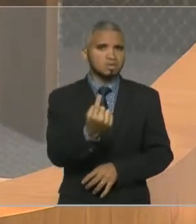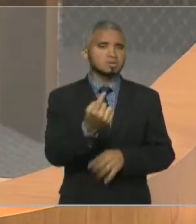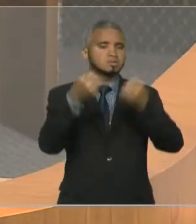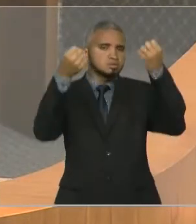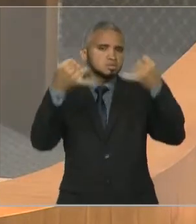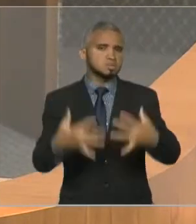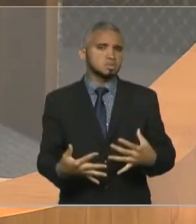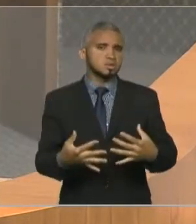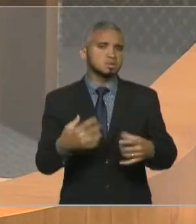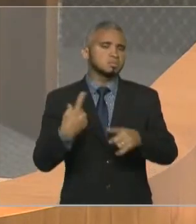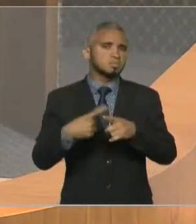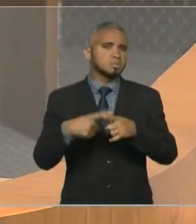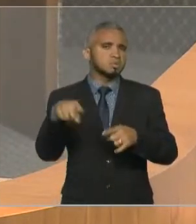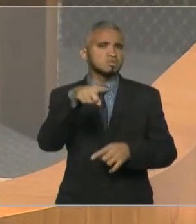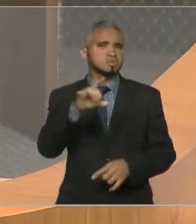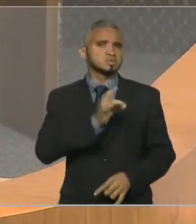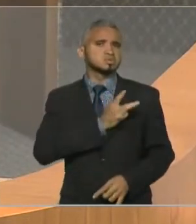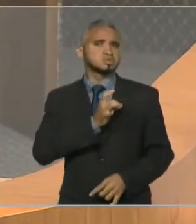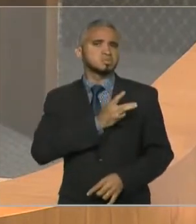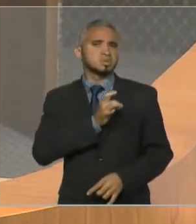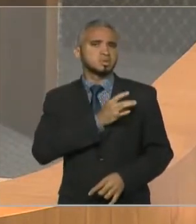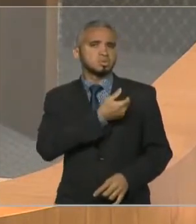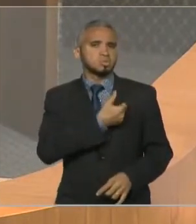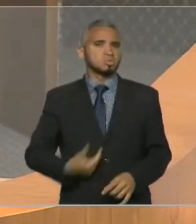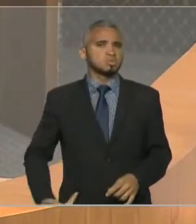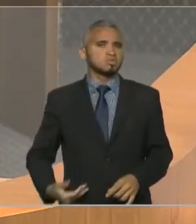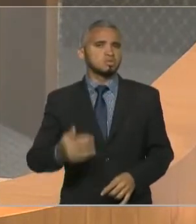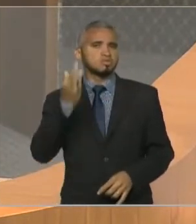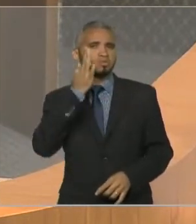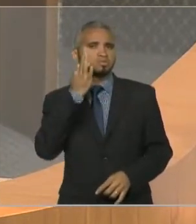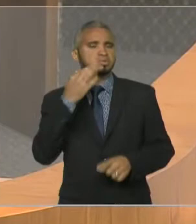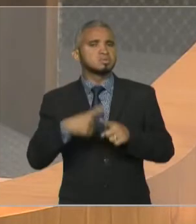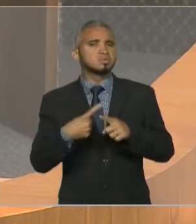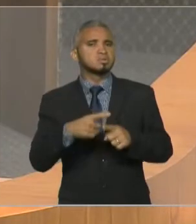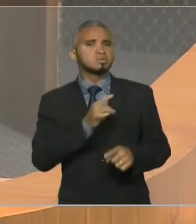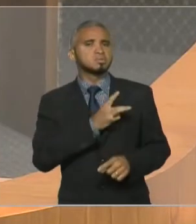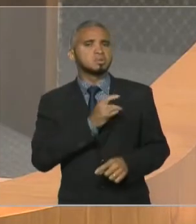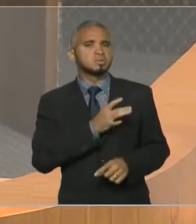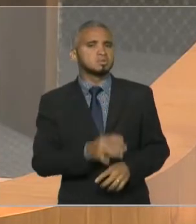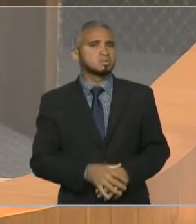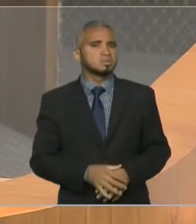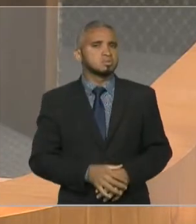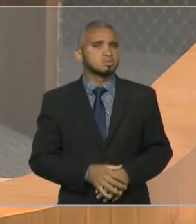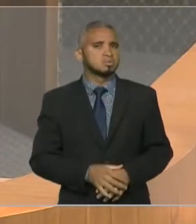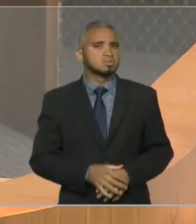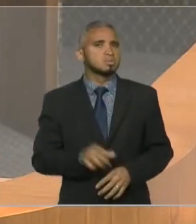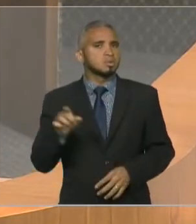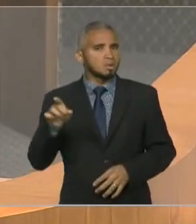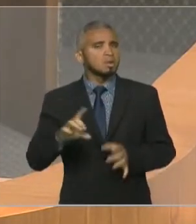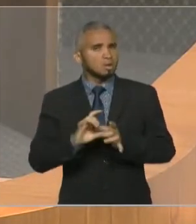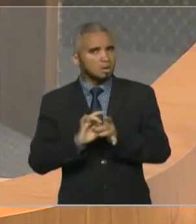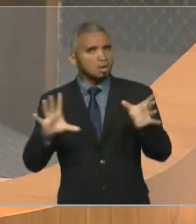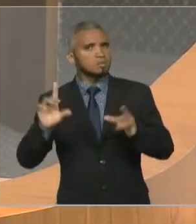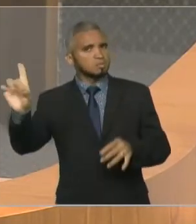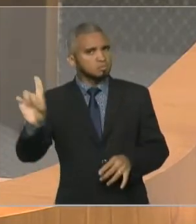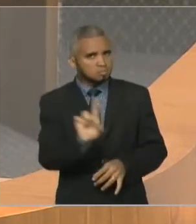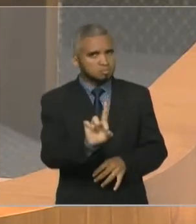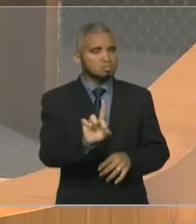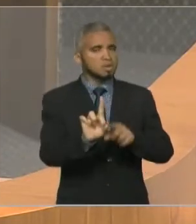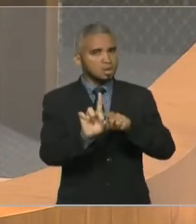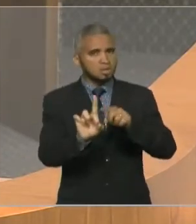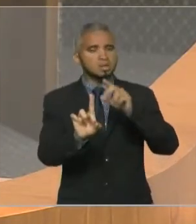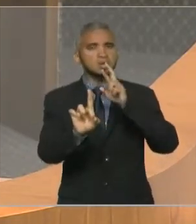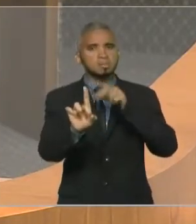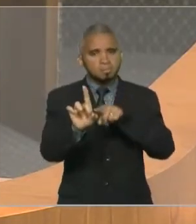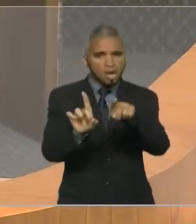é o receio que o governo do Estado tem em que o presidente do IPREV venha responder a esses questionamentos